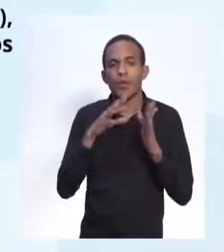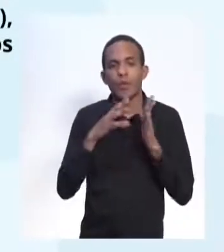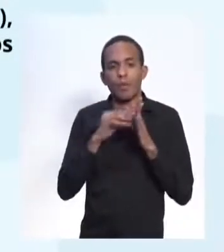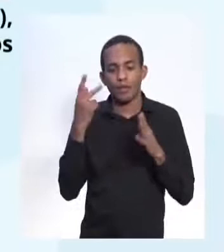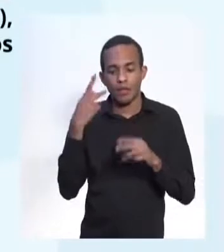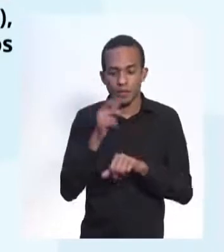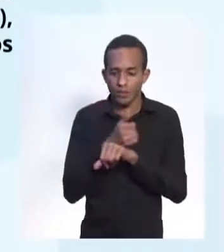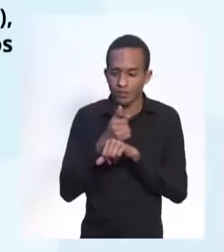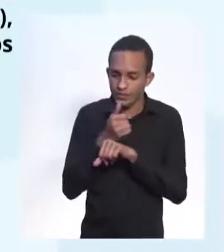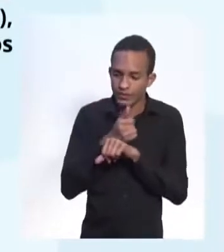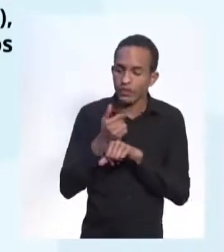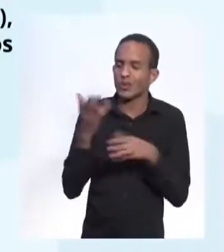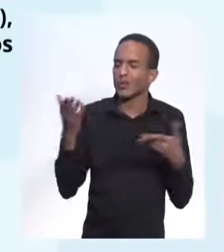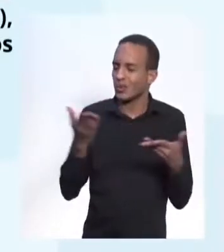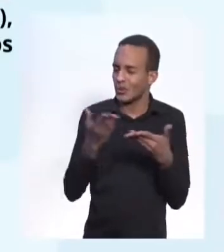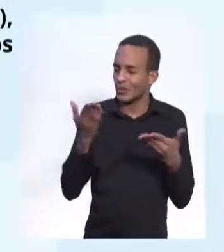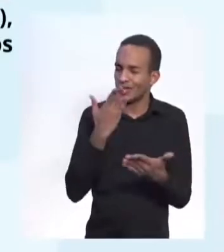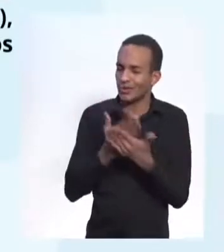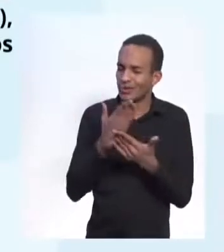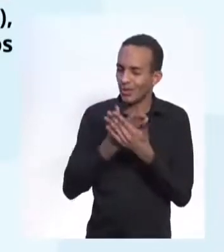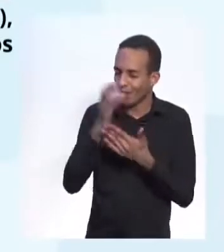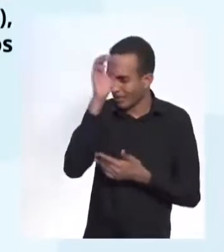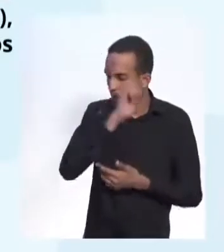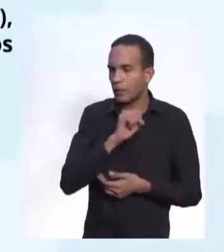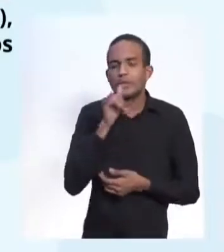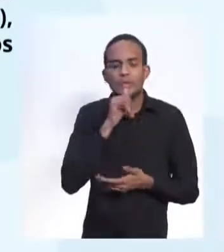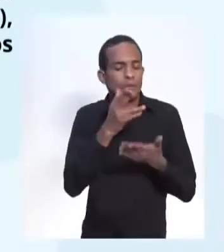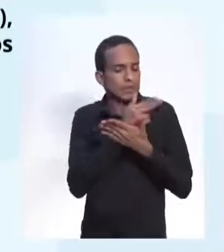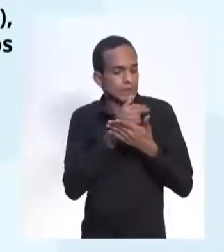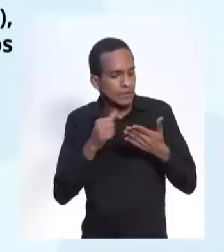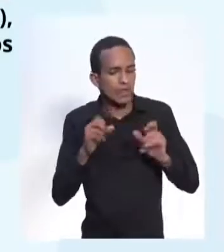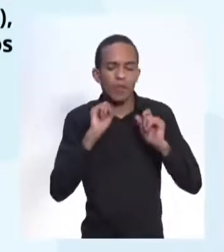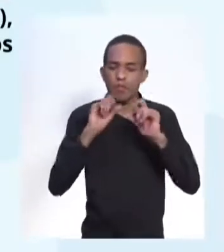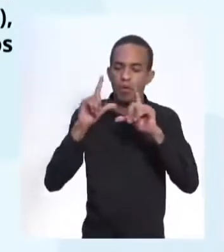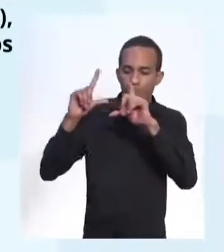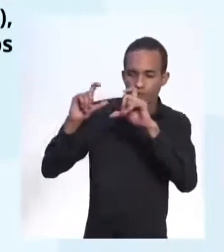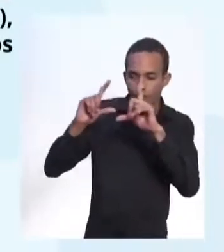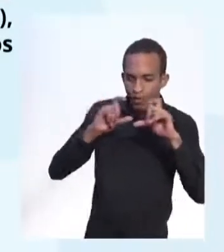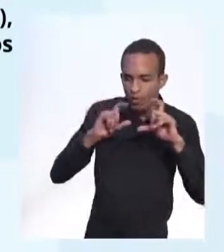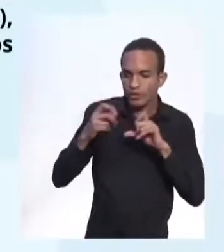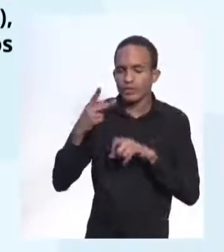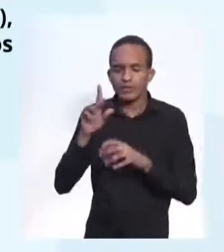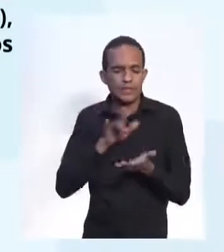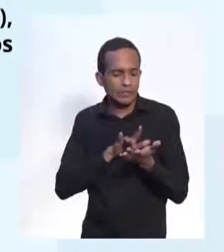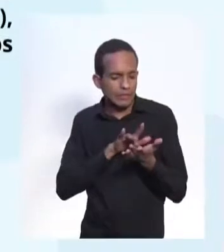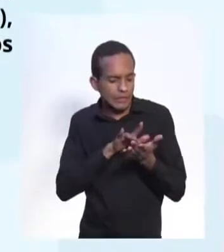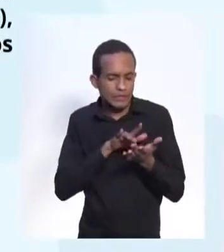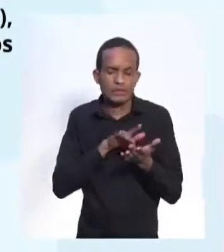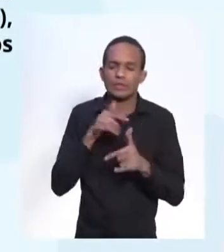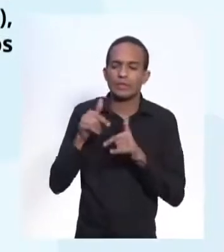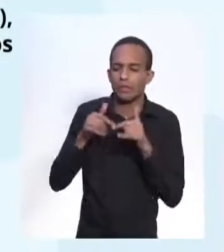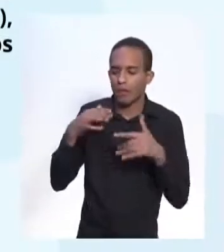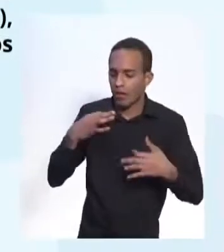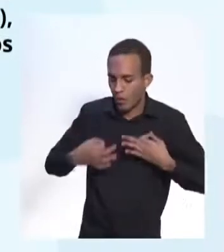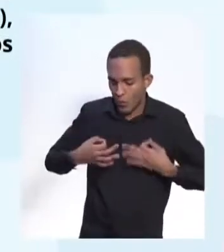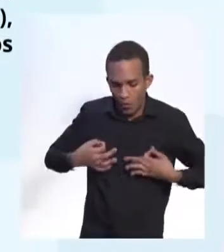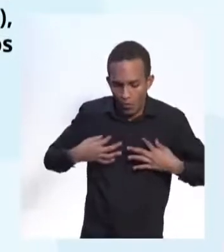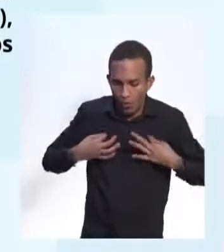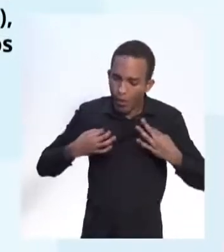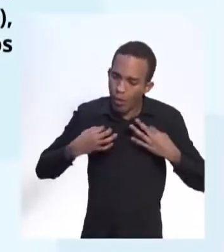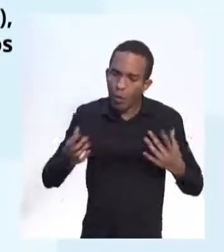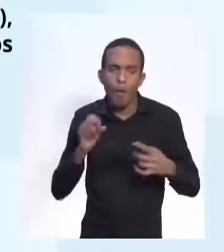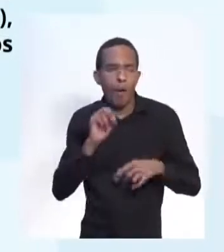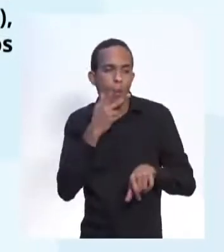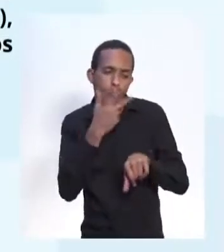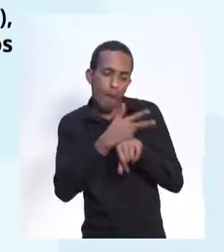profissão com os elementos que a gente estudou hoje. Pode ser um desenho, pode ser uma fotografia, você fingindo que está fazendo um figurino, pode ser